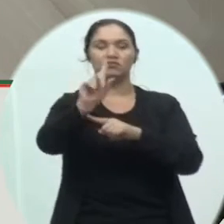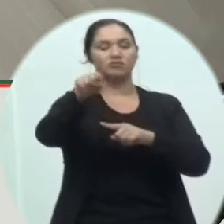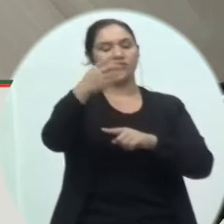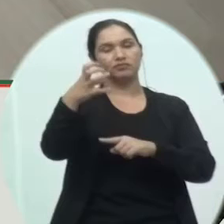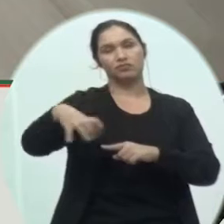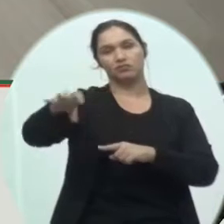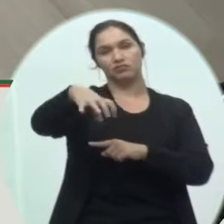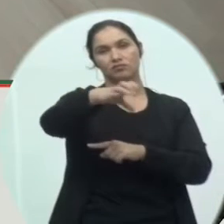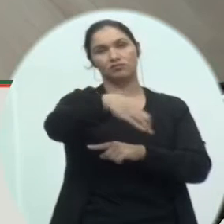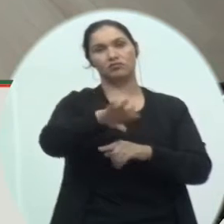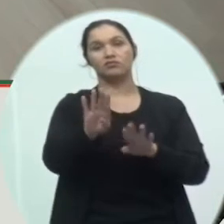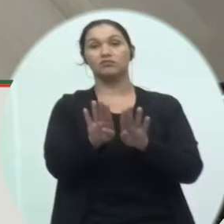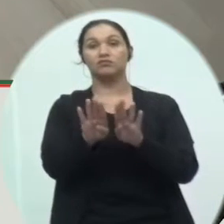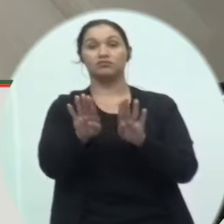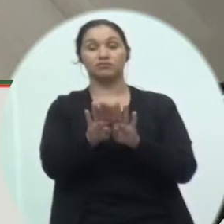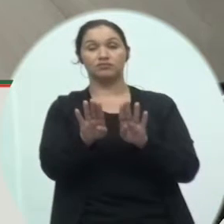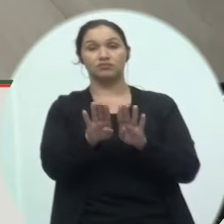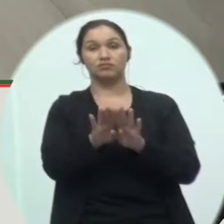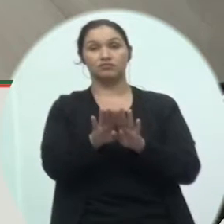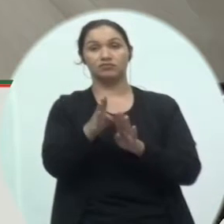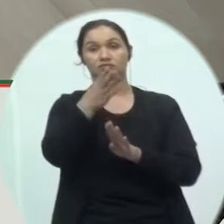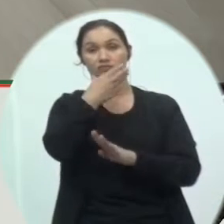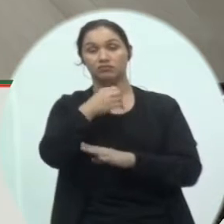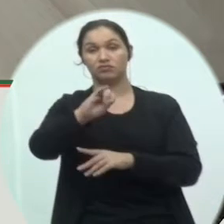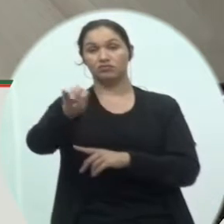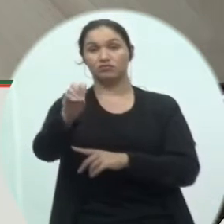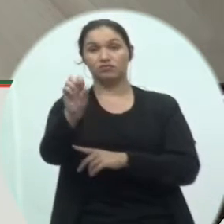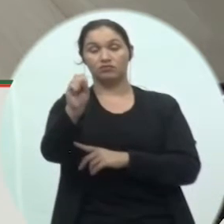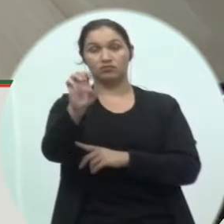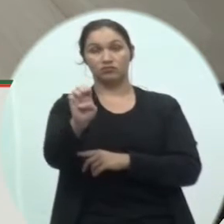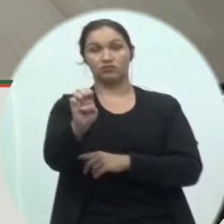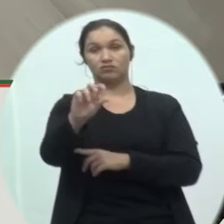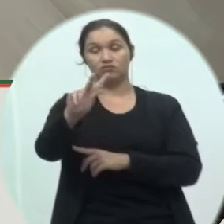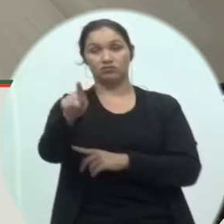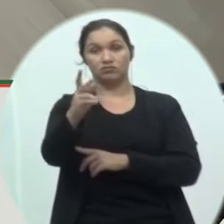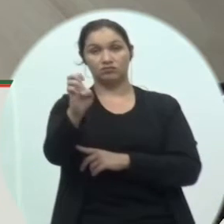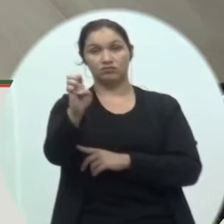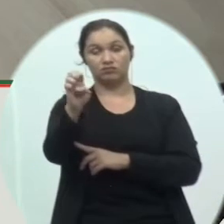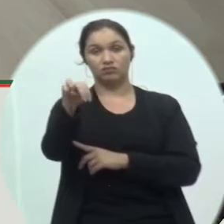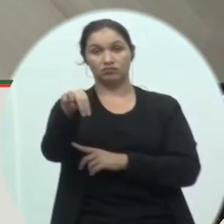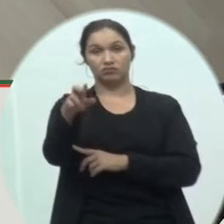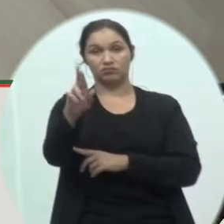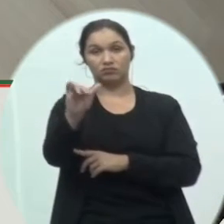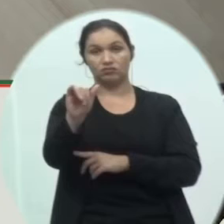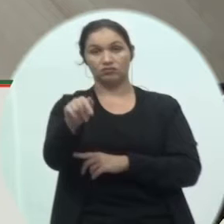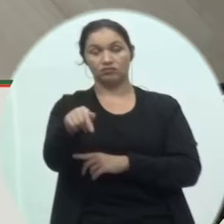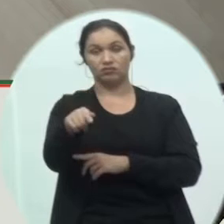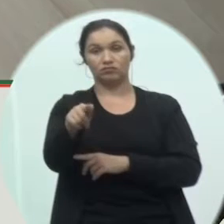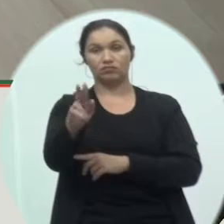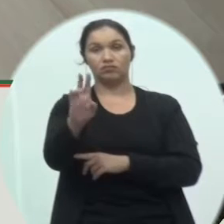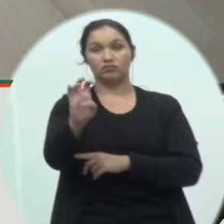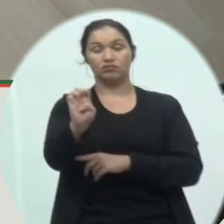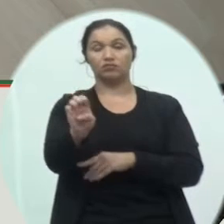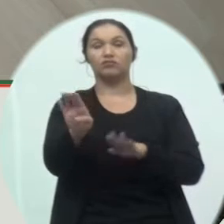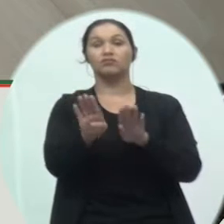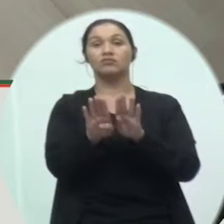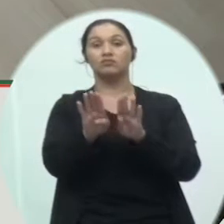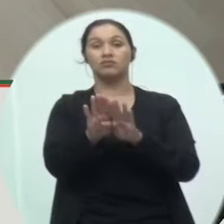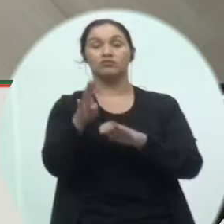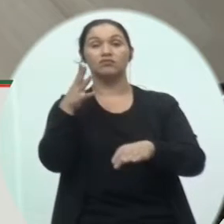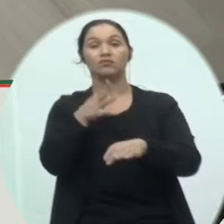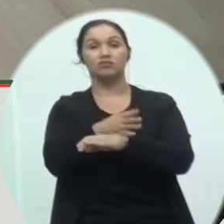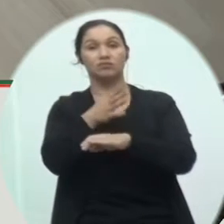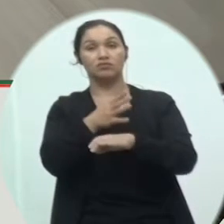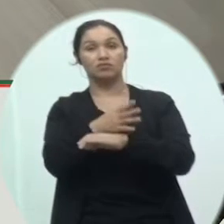da Academia Cristiumense de Letras, o senhor José Henrique Girão, o nosso poeta, fora membro fervoroso em